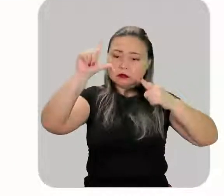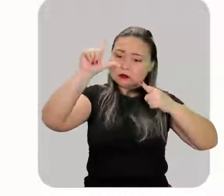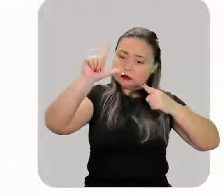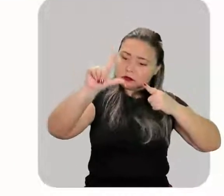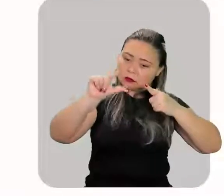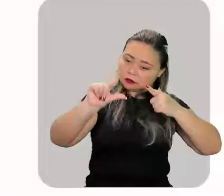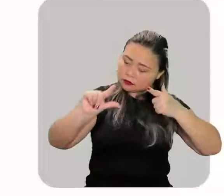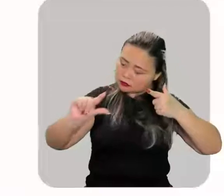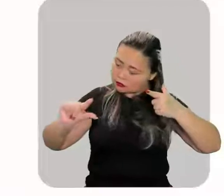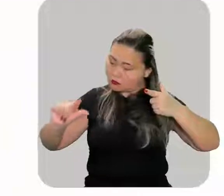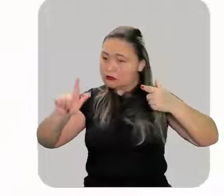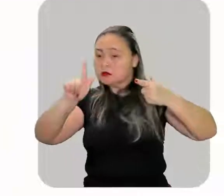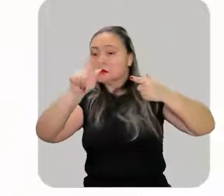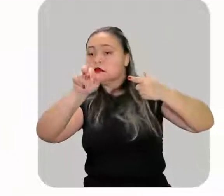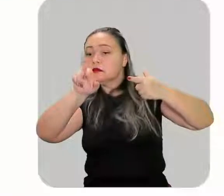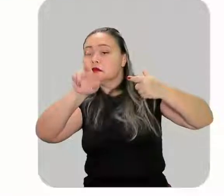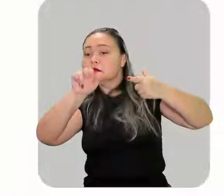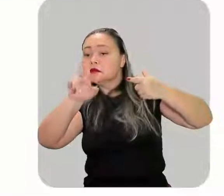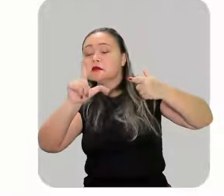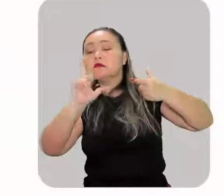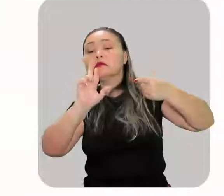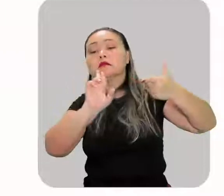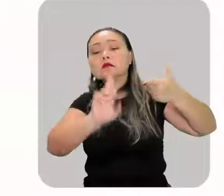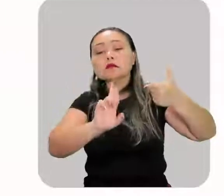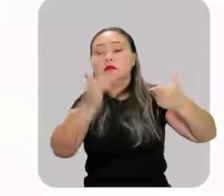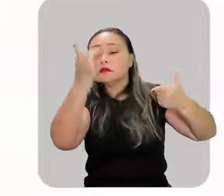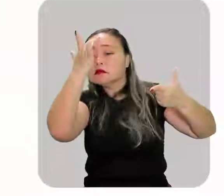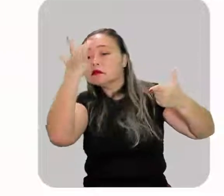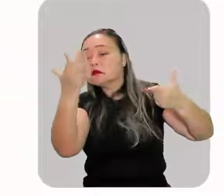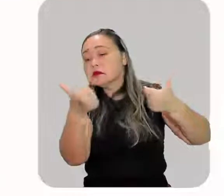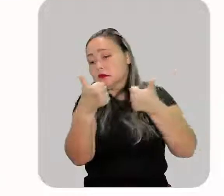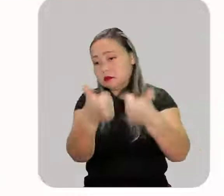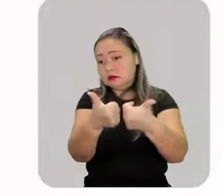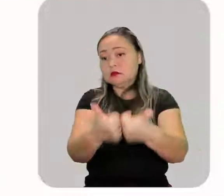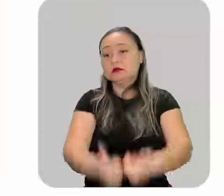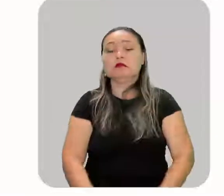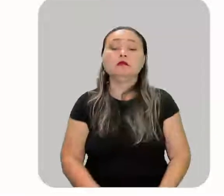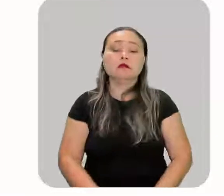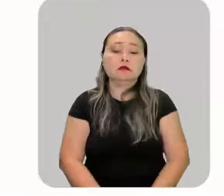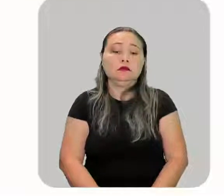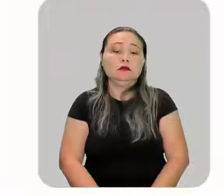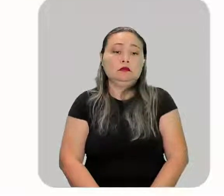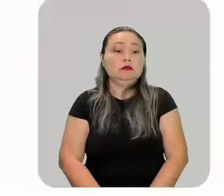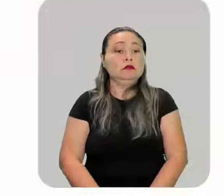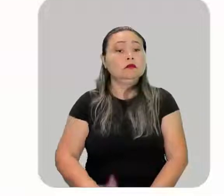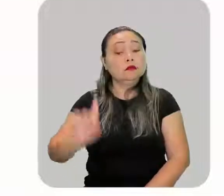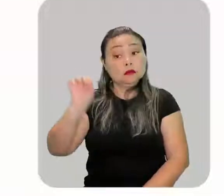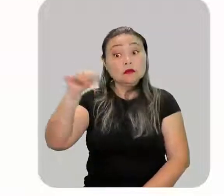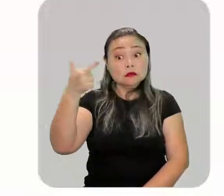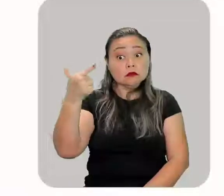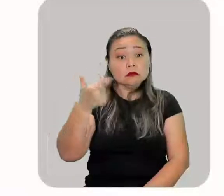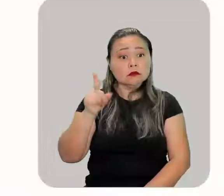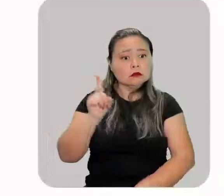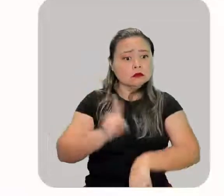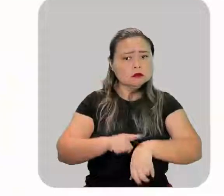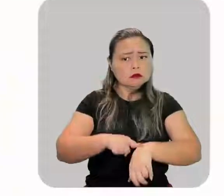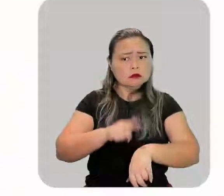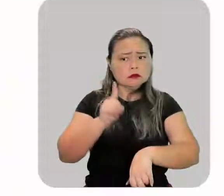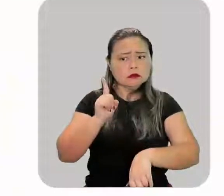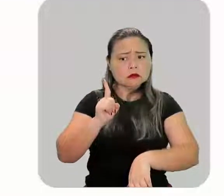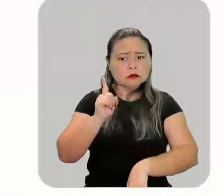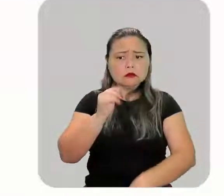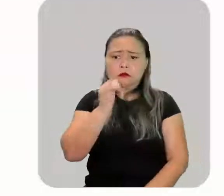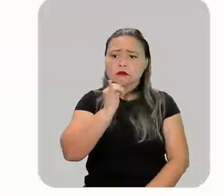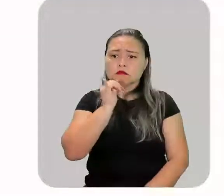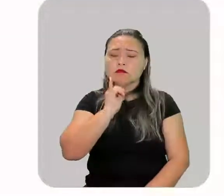resolver. Baixando o grau da equação, a gente resolve aí facinho, tá bom? Vamos no outro exemplo? Dá tempo? Dá Acho tempo. que dá,